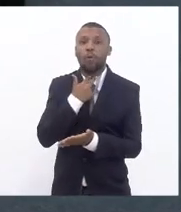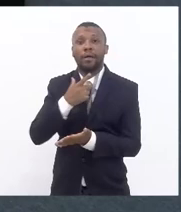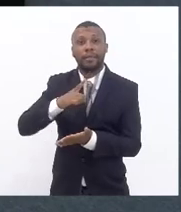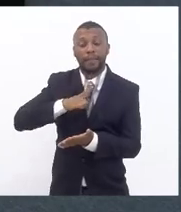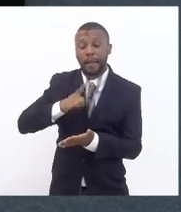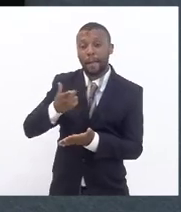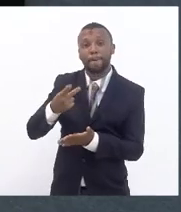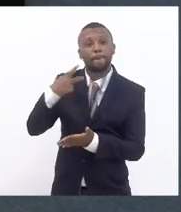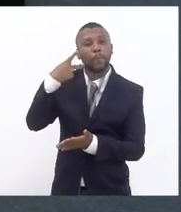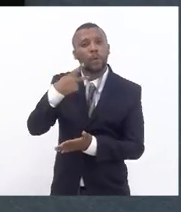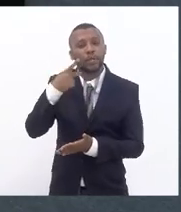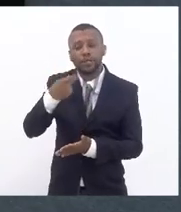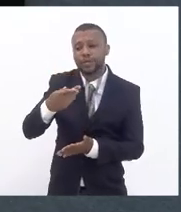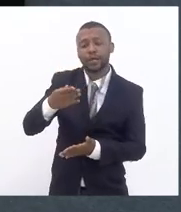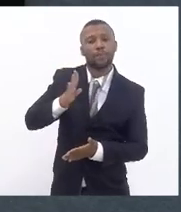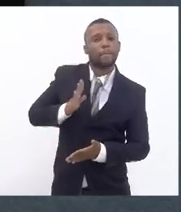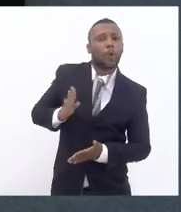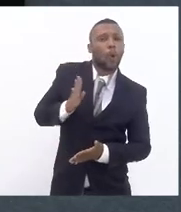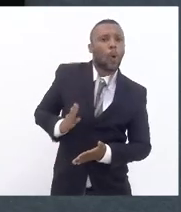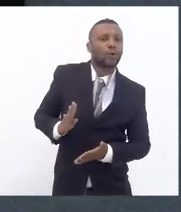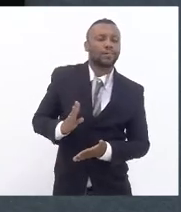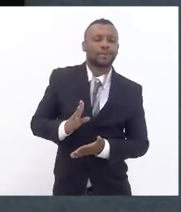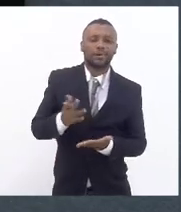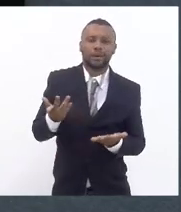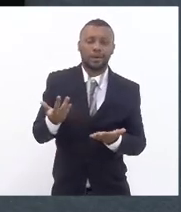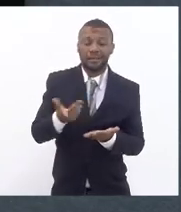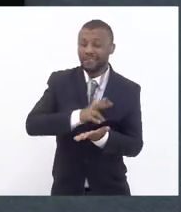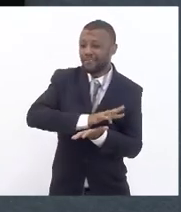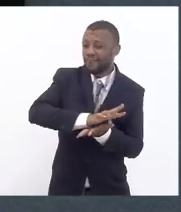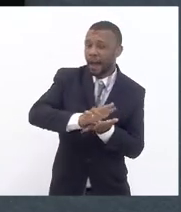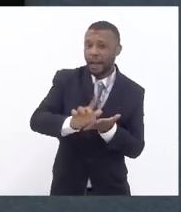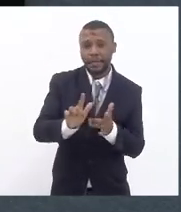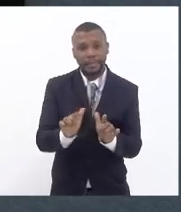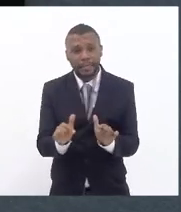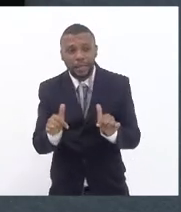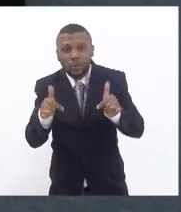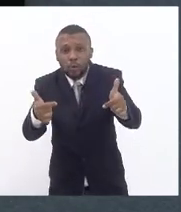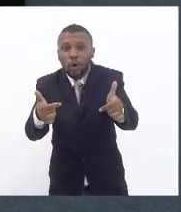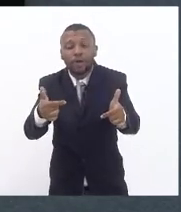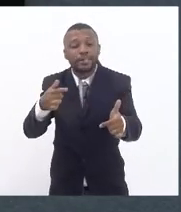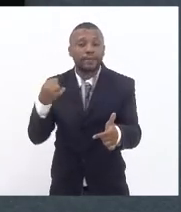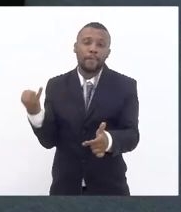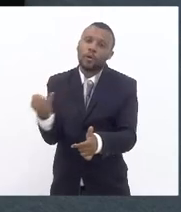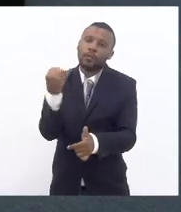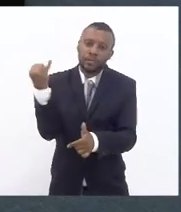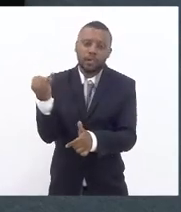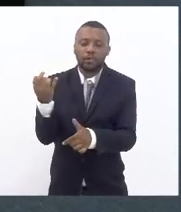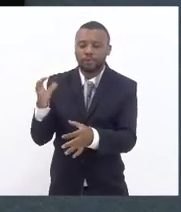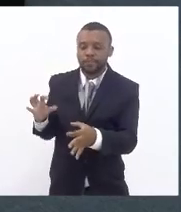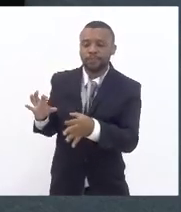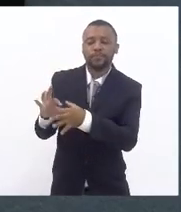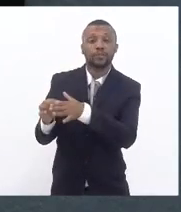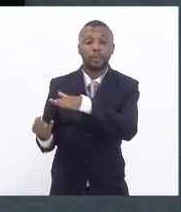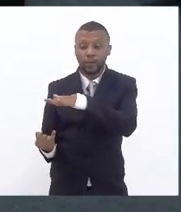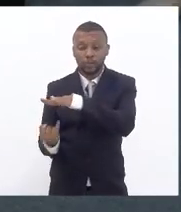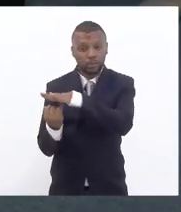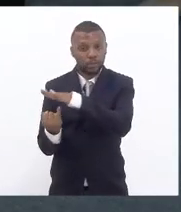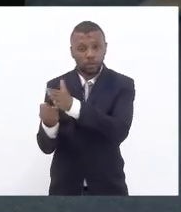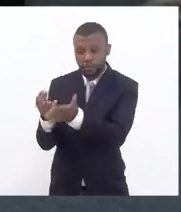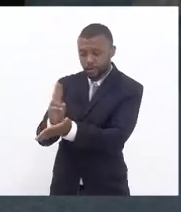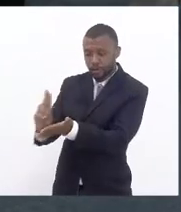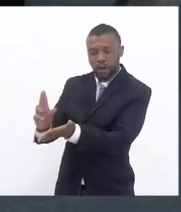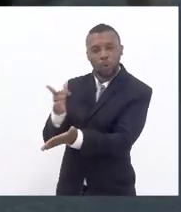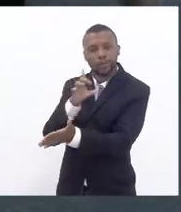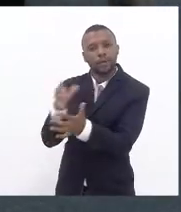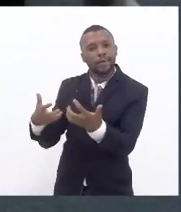bolsa, não pode ter uma série de iniciativas que são fundamentais para que uma instituição universitária funcione plenamente.